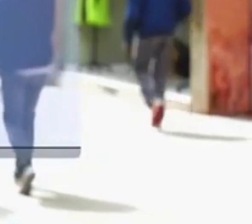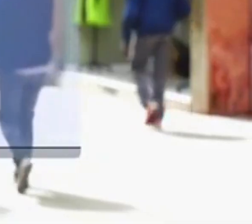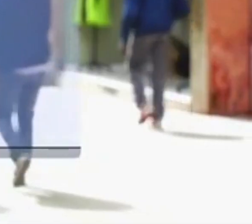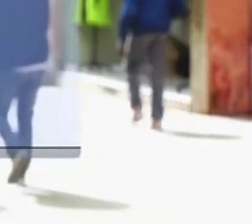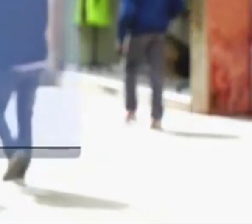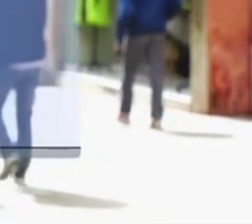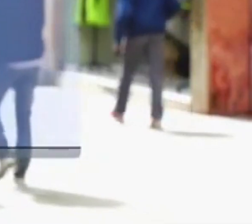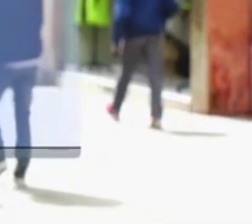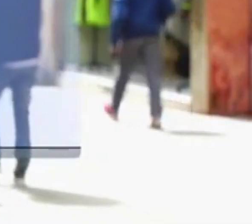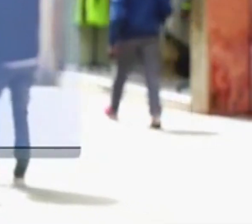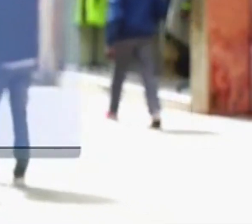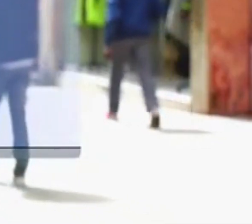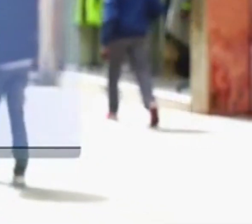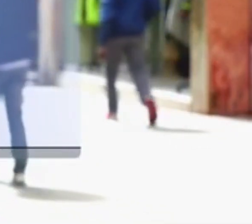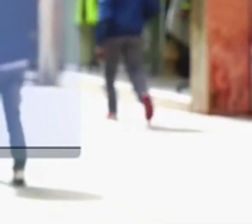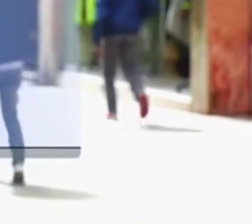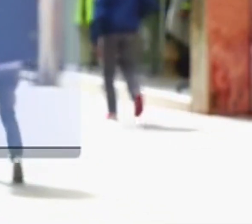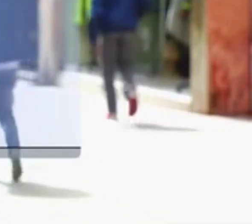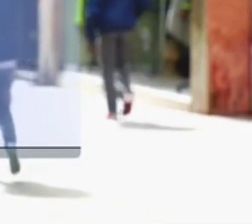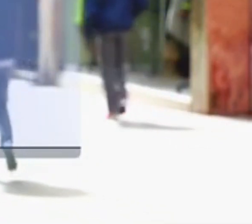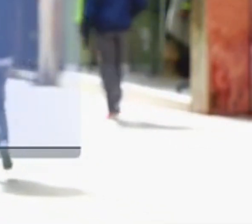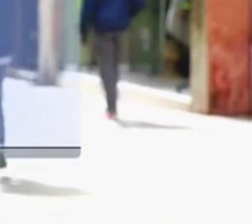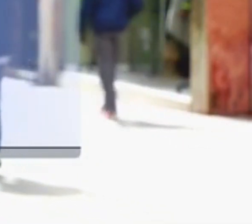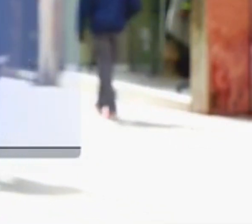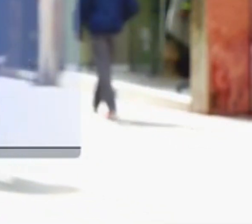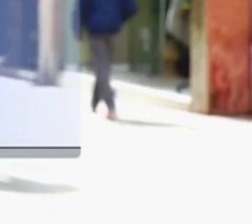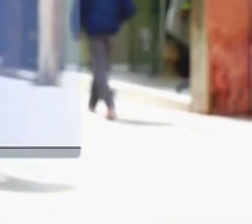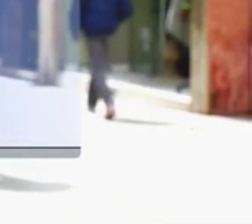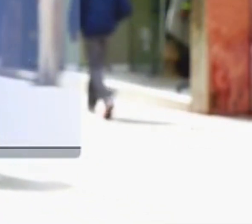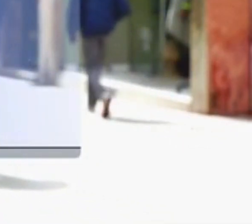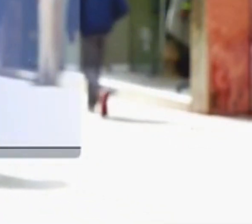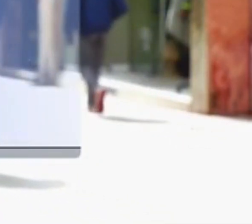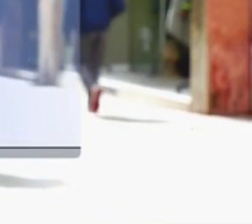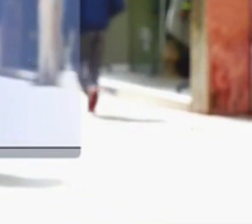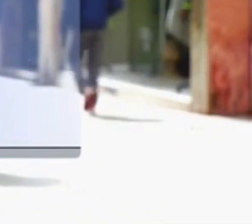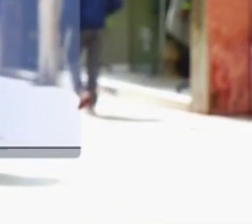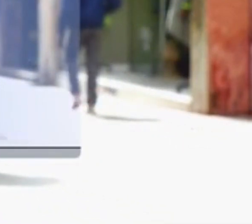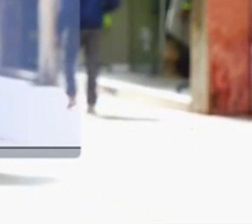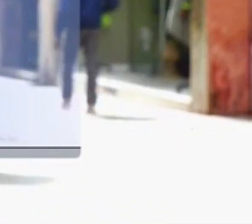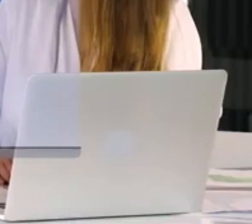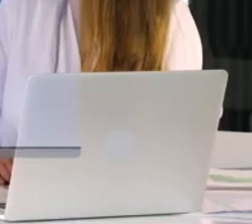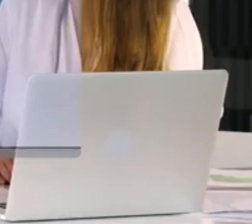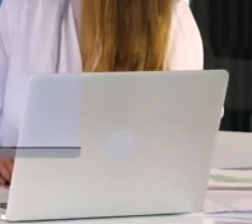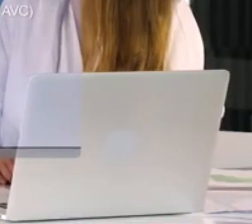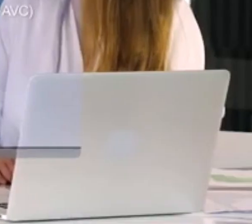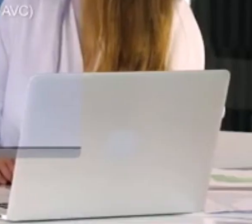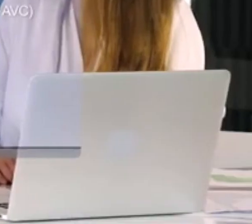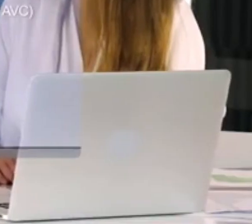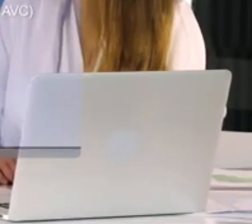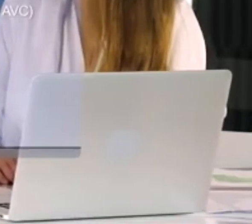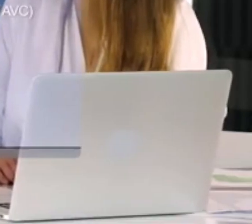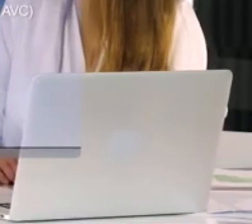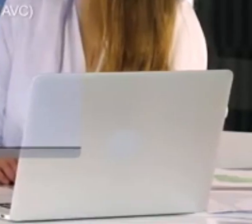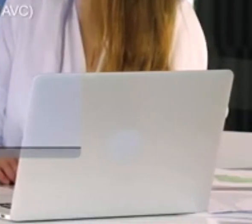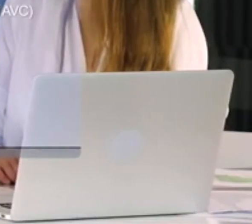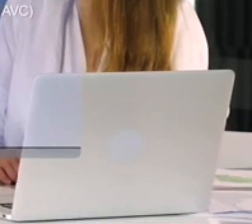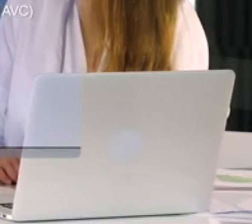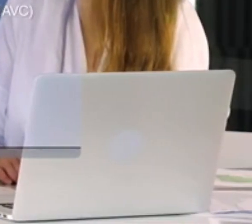colesterol, atrofia muscular, aumento da pressão arterial, problemas articulares,